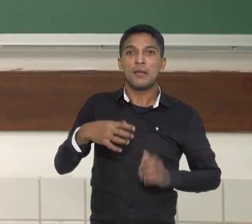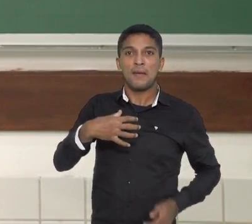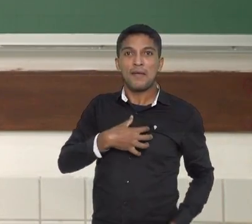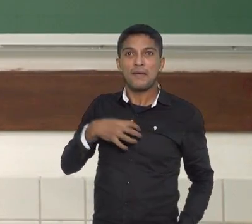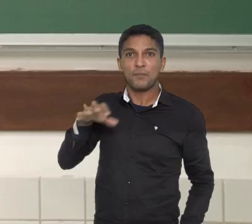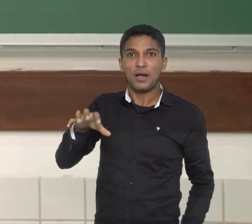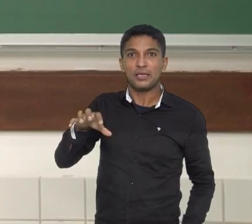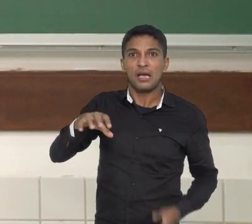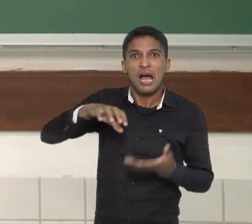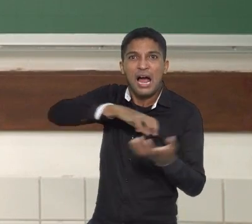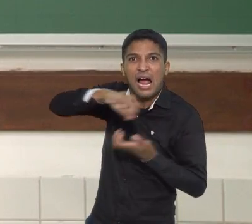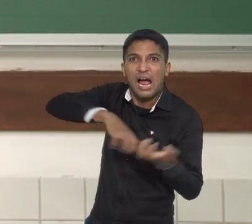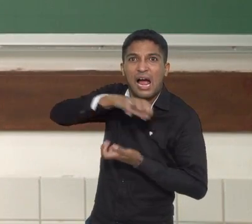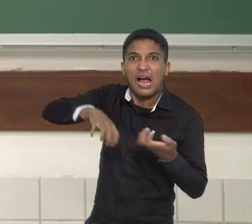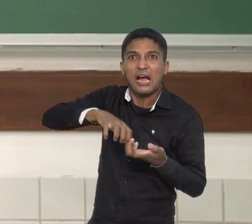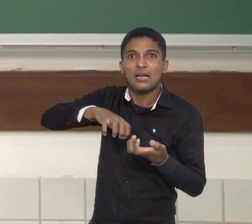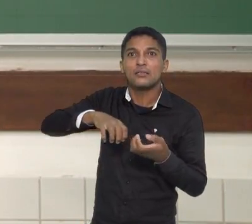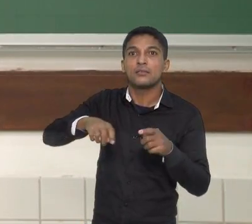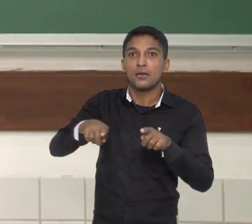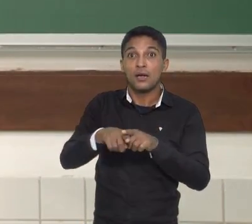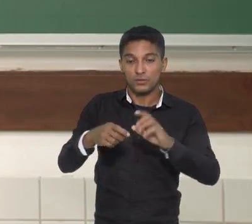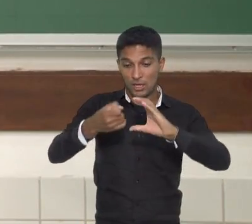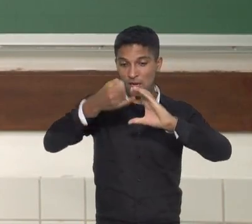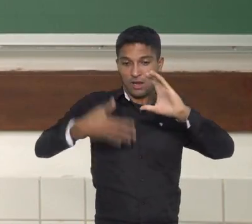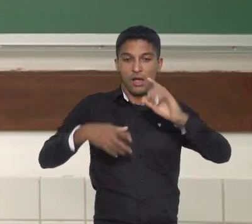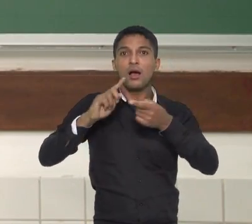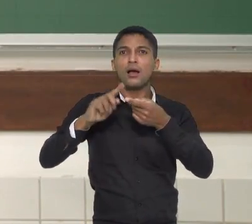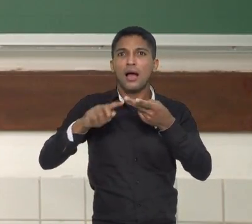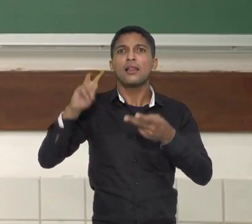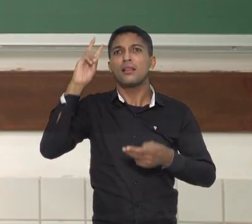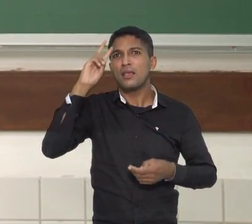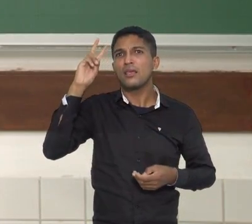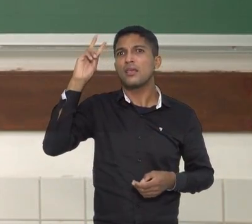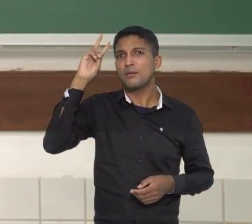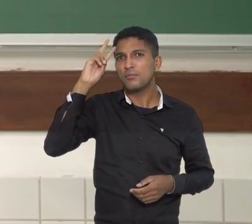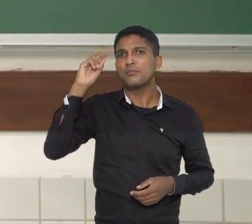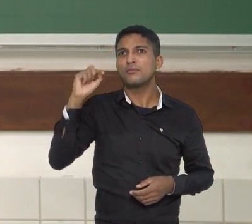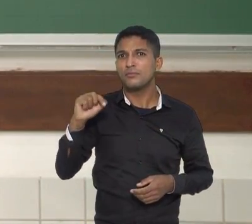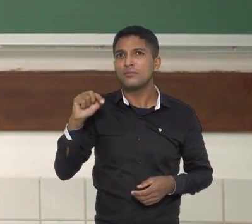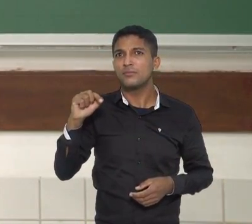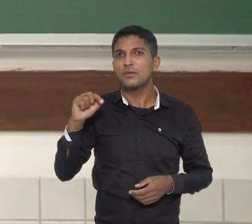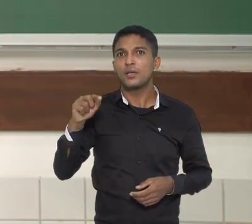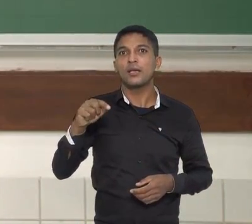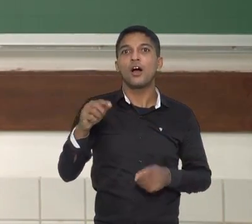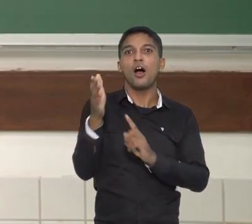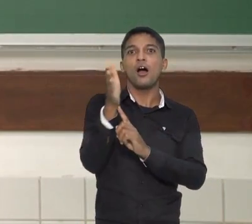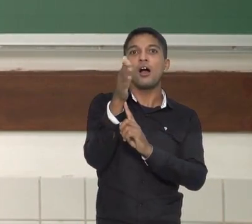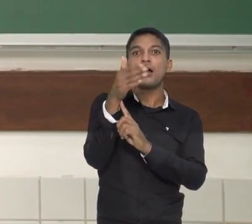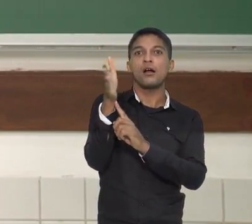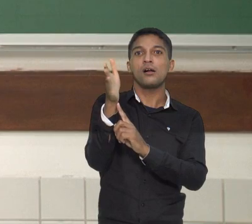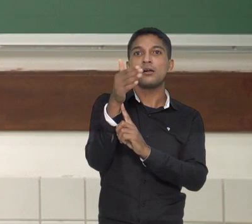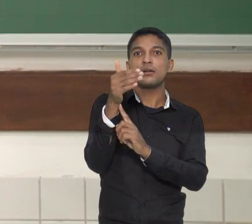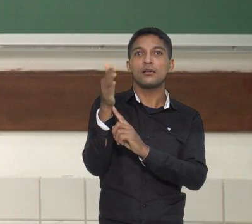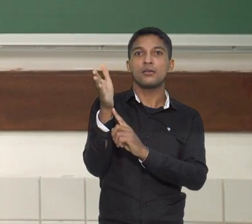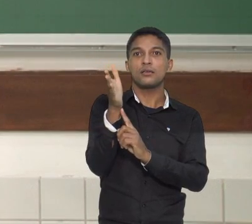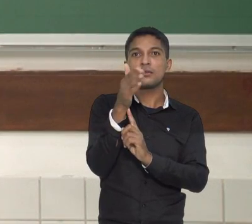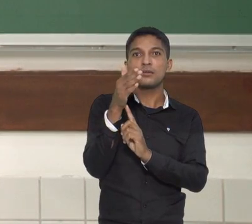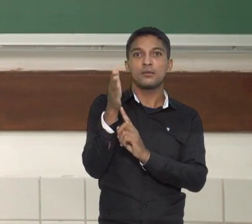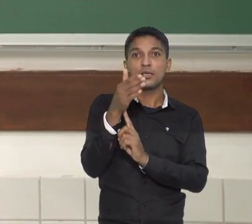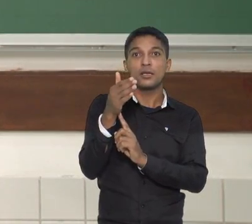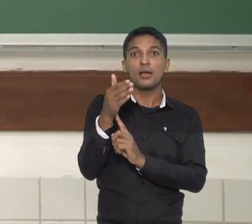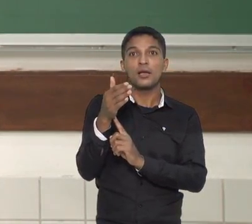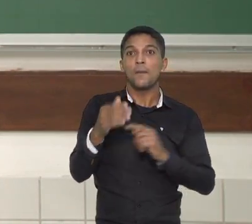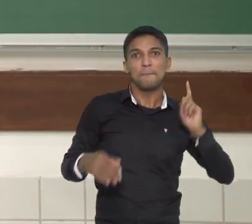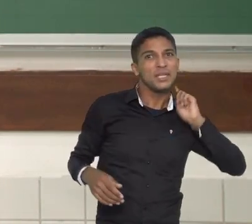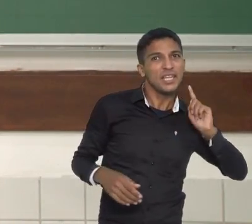Alguns aspectos da Conjuração Baiana que nos lembram da Conjuração Mineira e aqui a bandeira. Então, os mineiros tinham sua bandeira